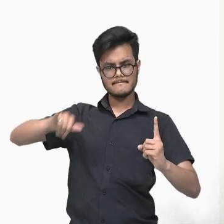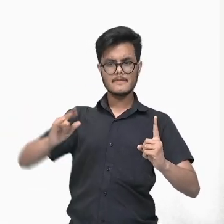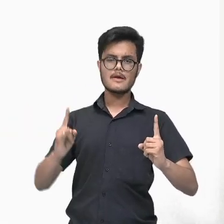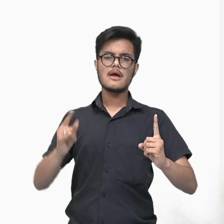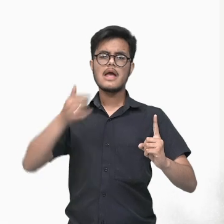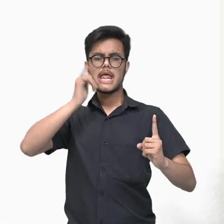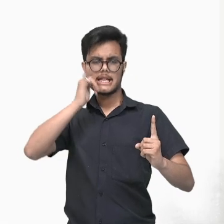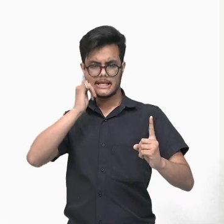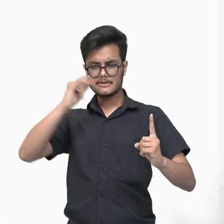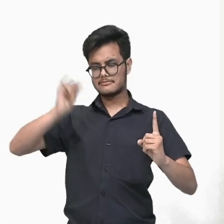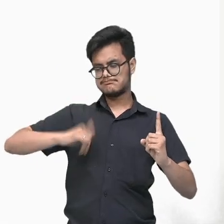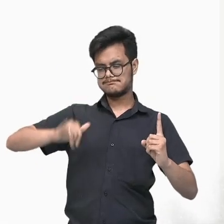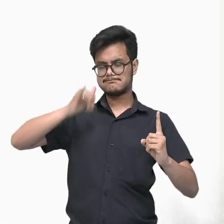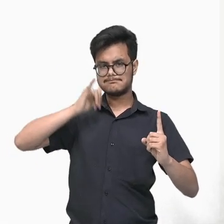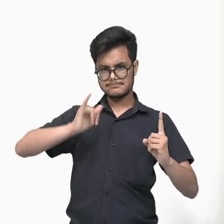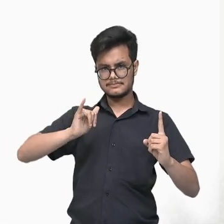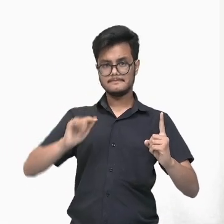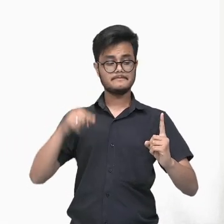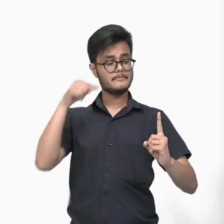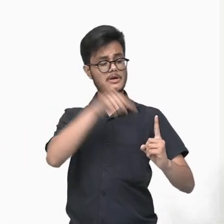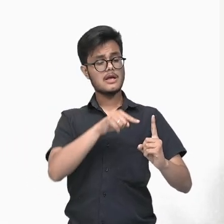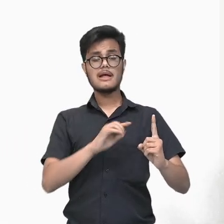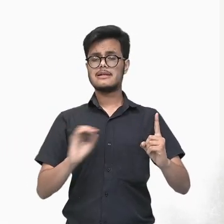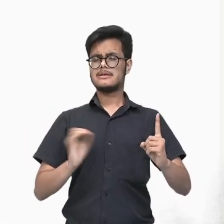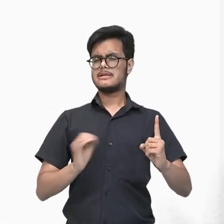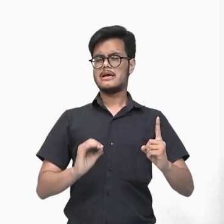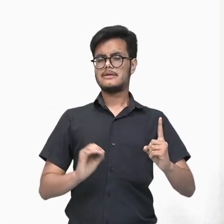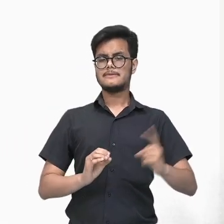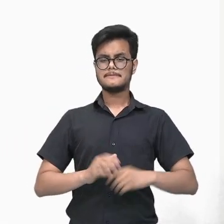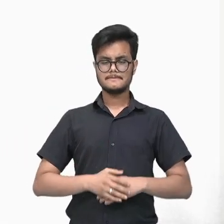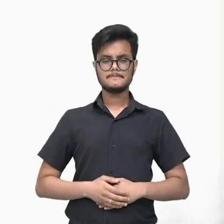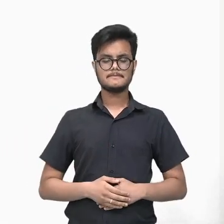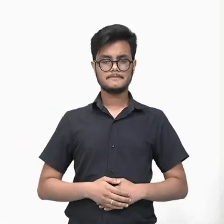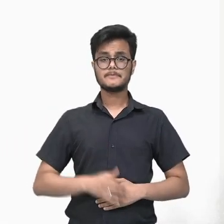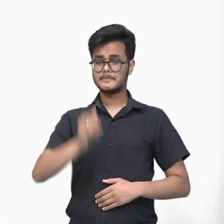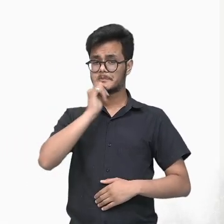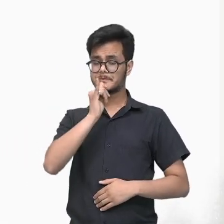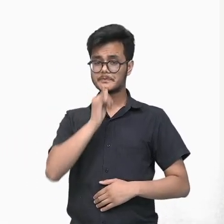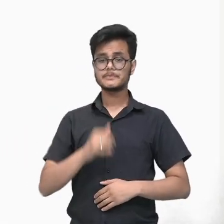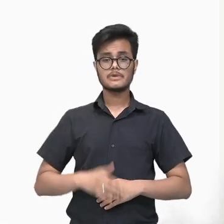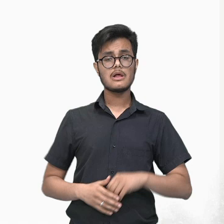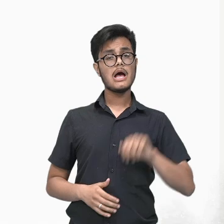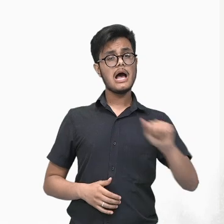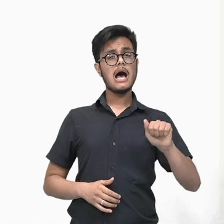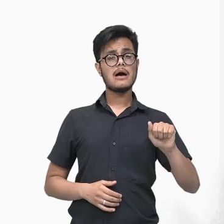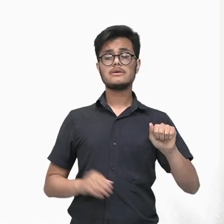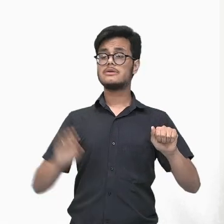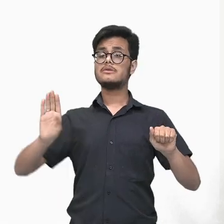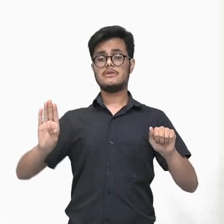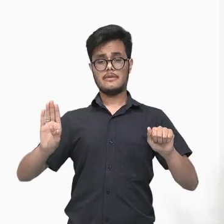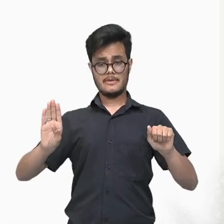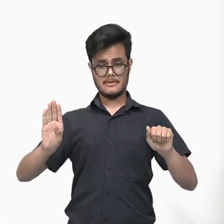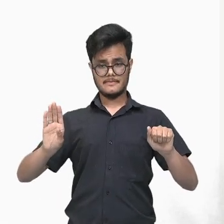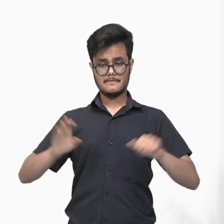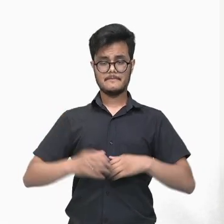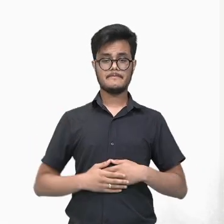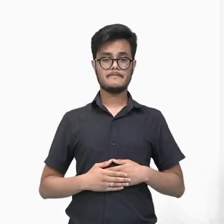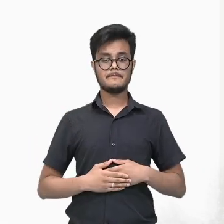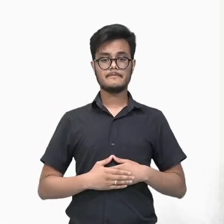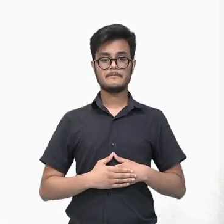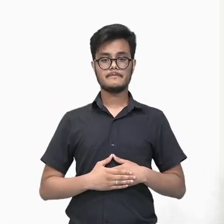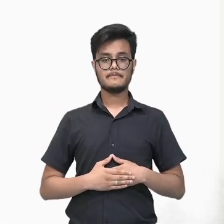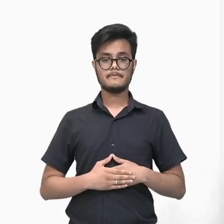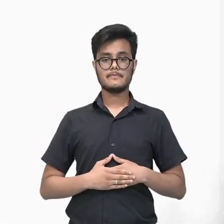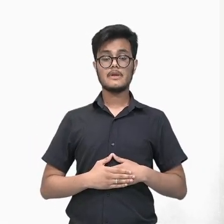e pelo menos um eletrizado, como eu tenho corpo A e corpo B. Causa, o corpo eletrizado